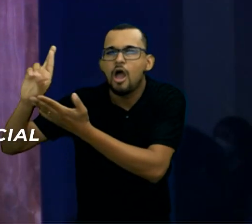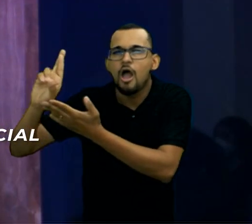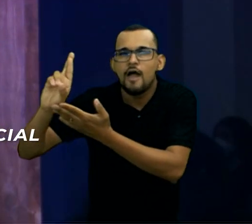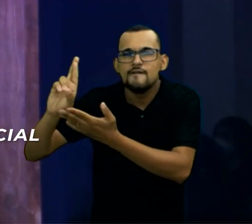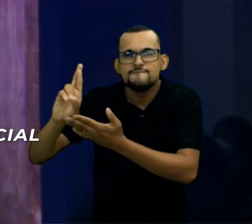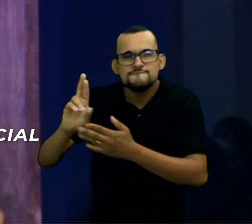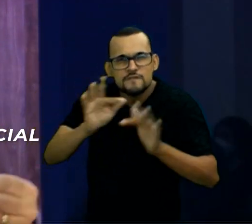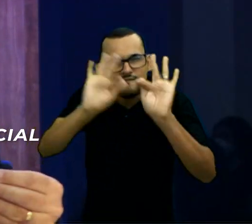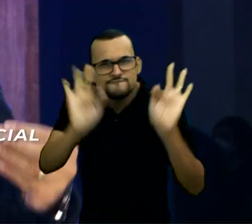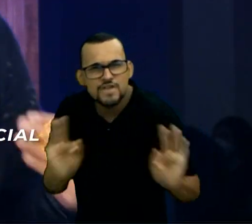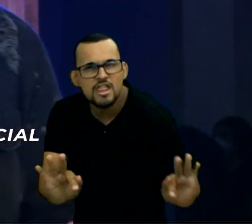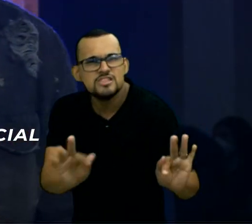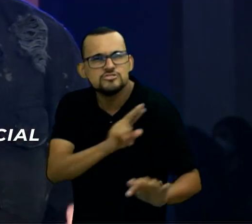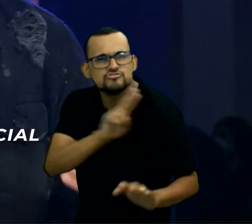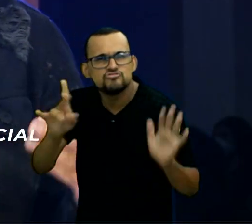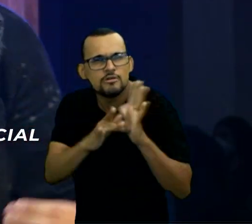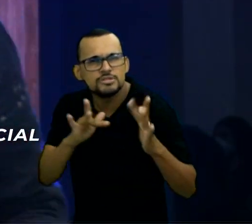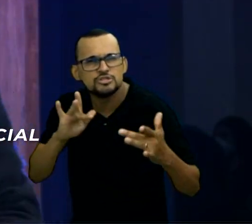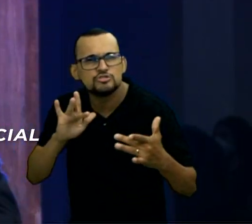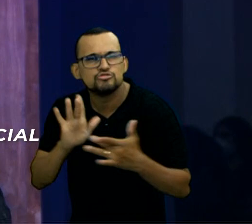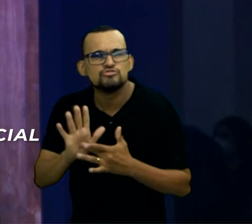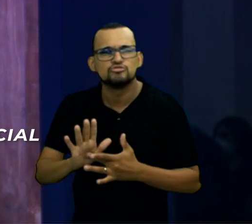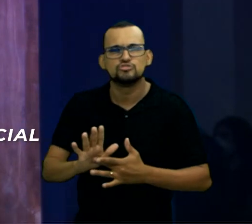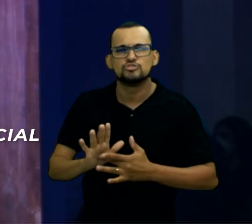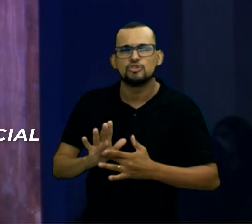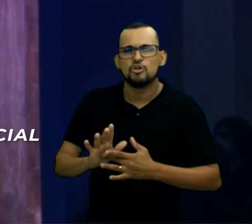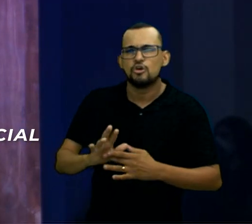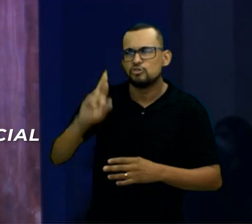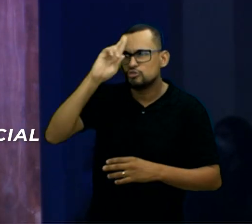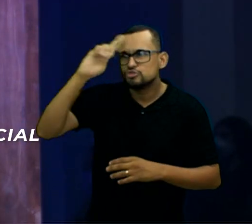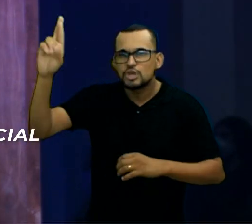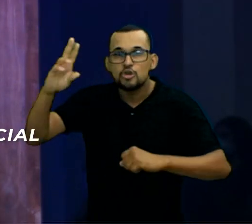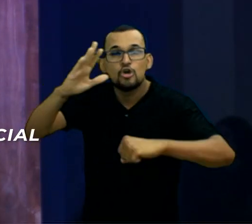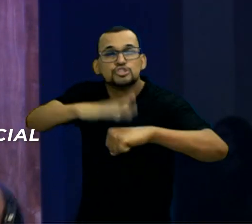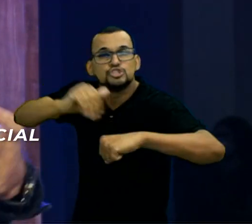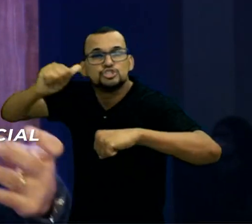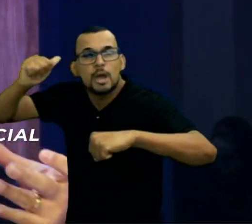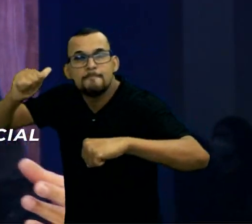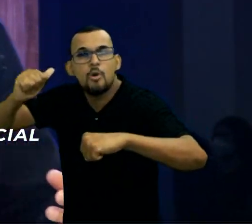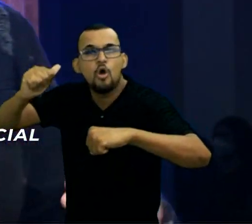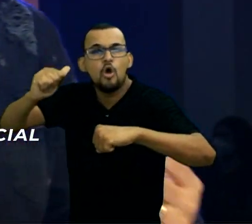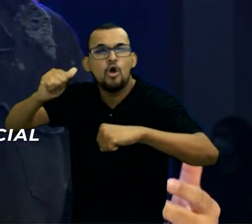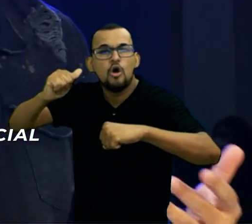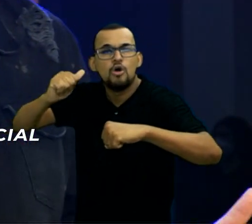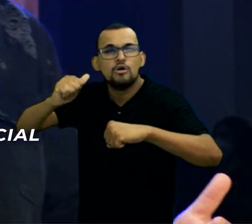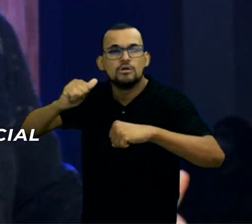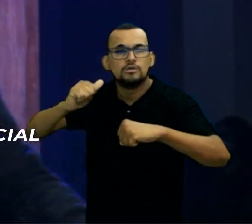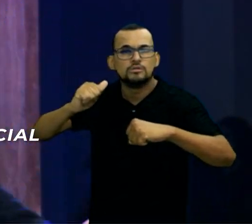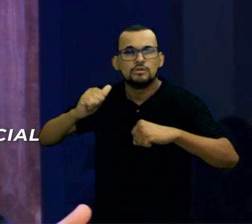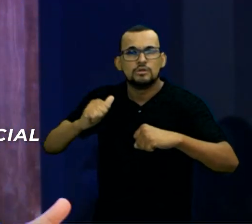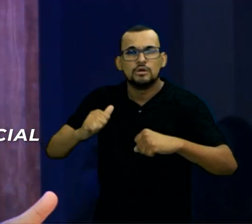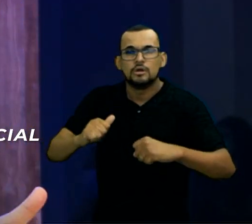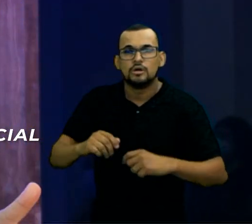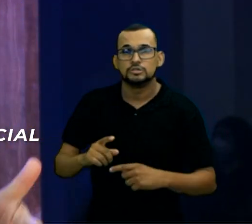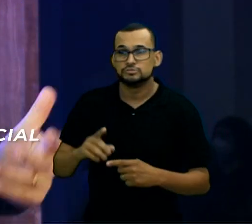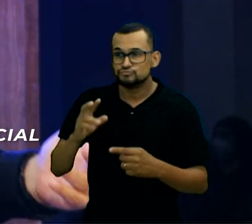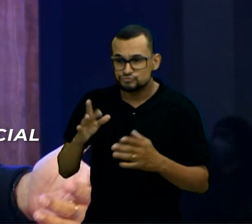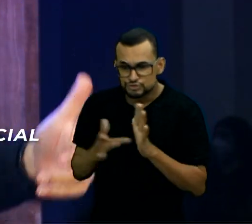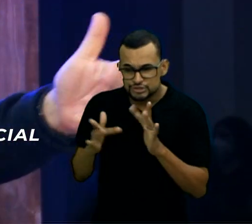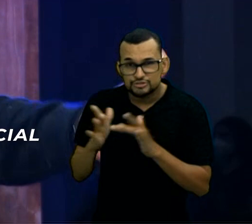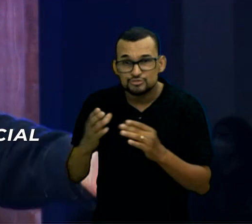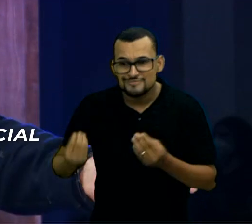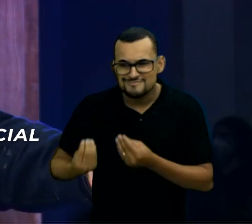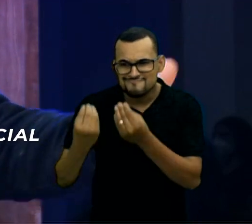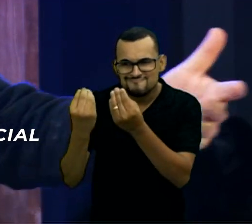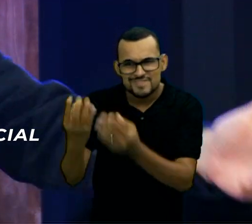de Jesus. O Senhor não te chamou e não te comprou na cruz para que você vivesse uma vida